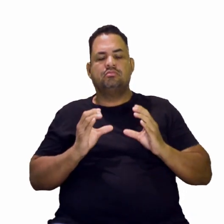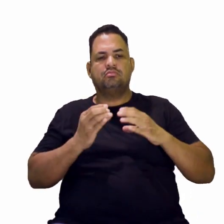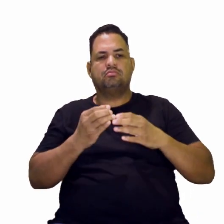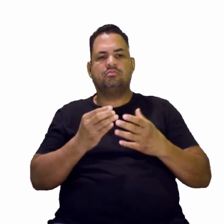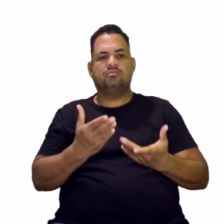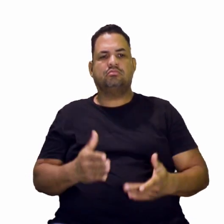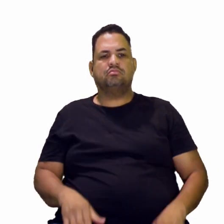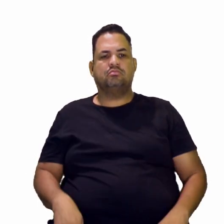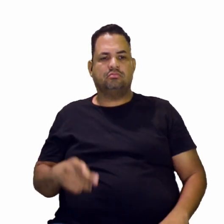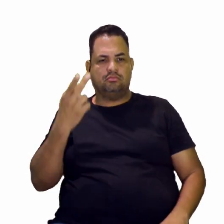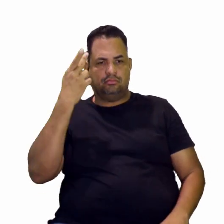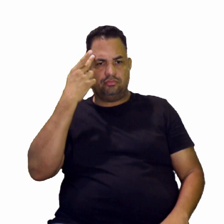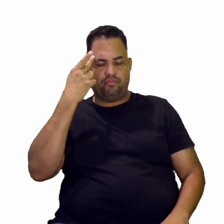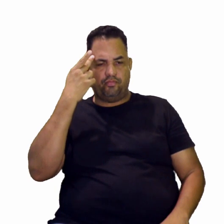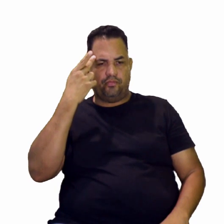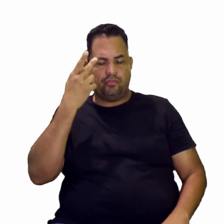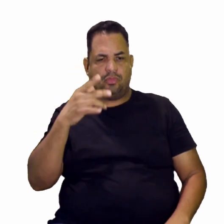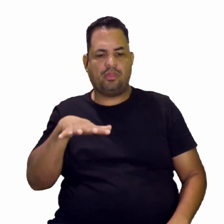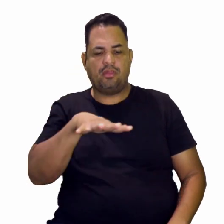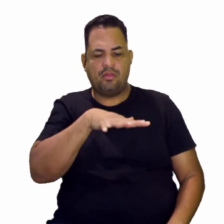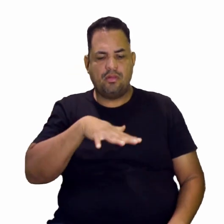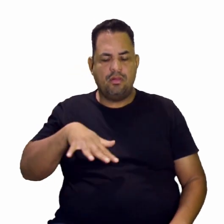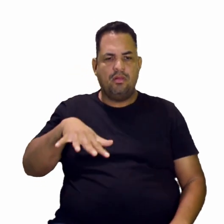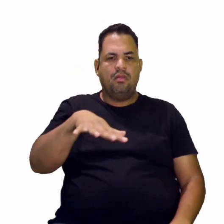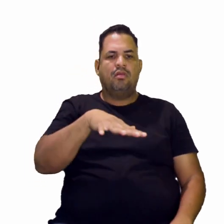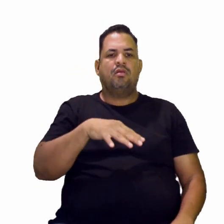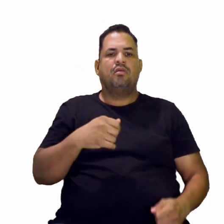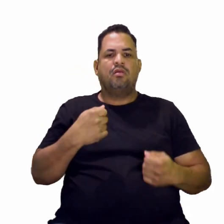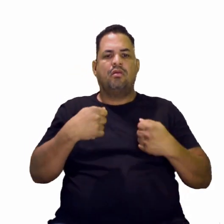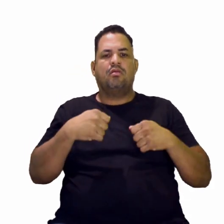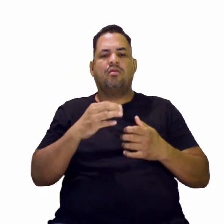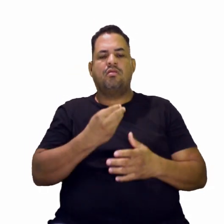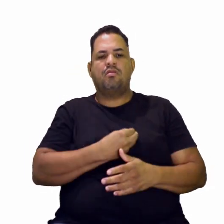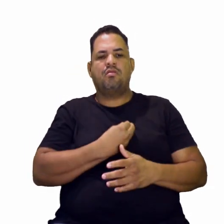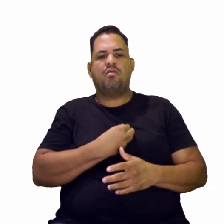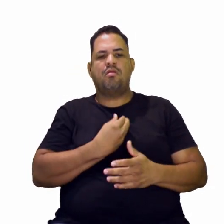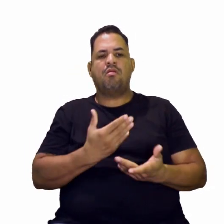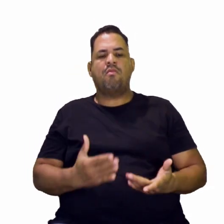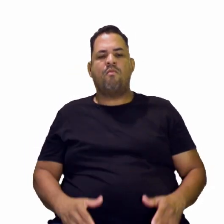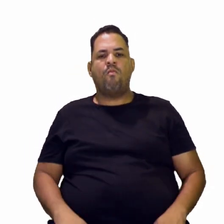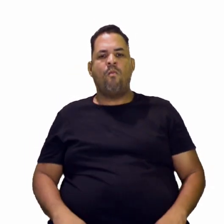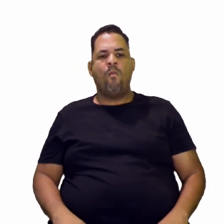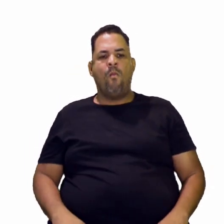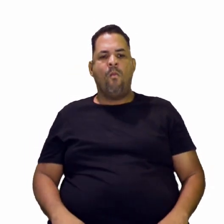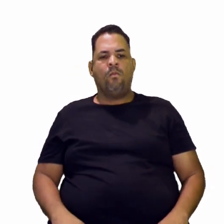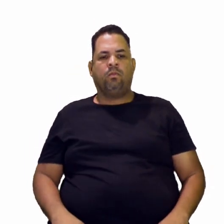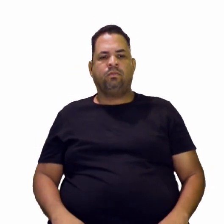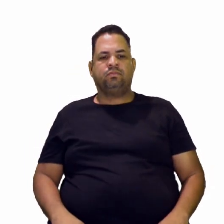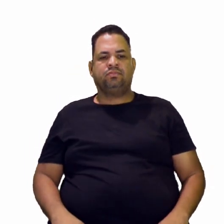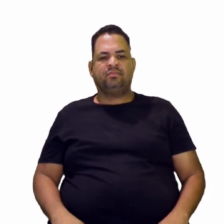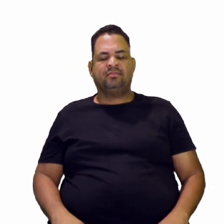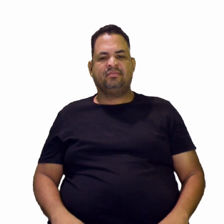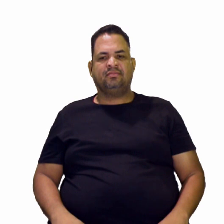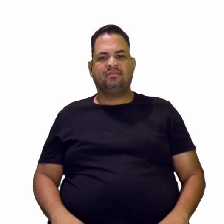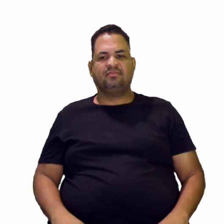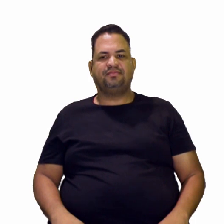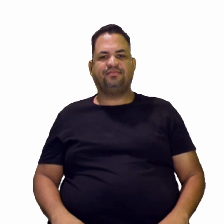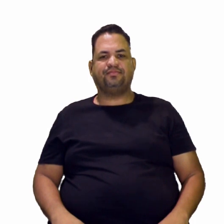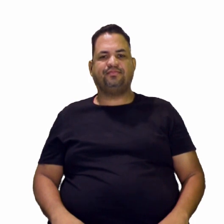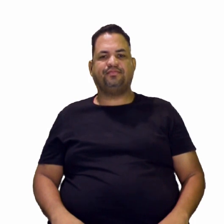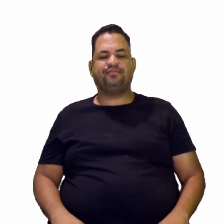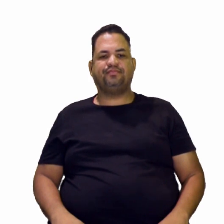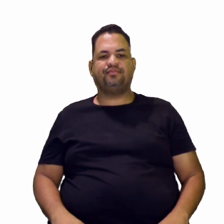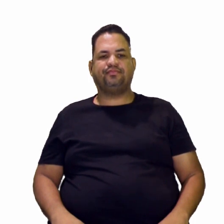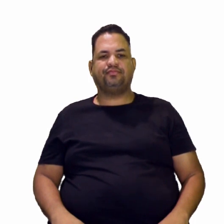de recursos naturais de um determinado local que permite a sobrevivência de uma espécie. Então, isso é nicho ecológico. Tá